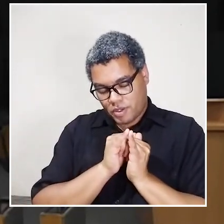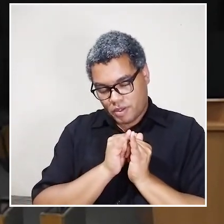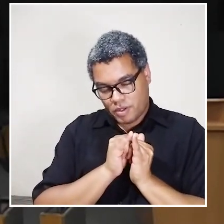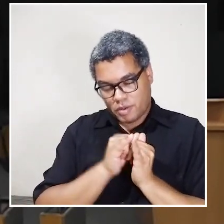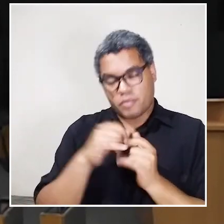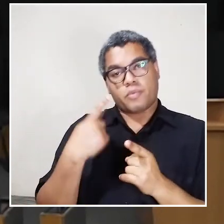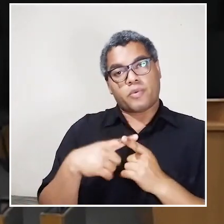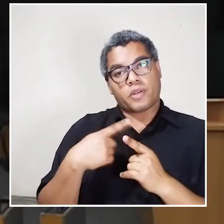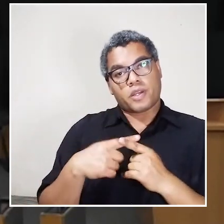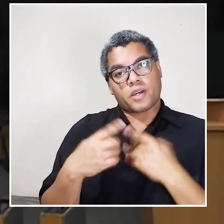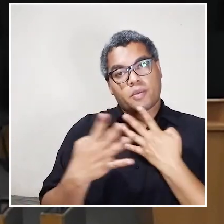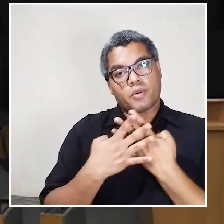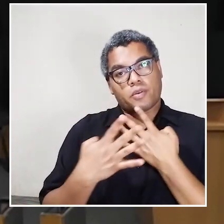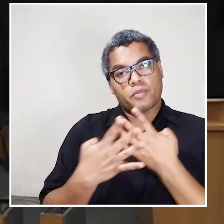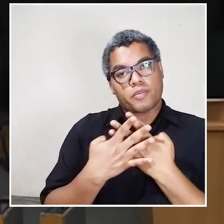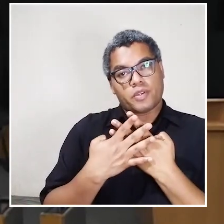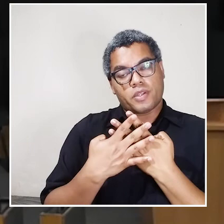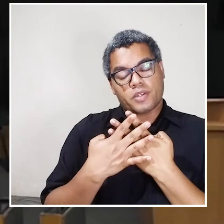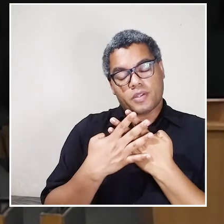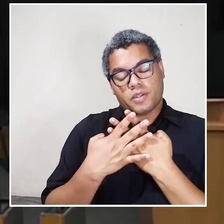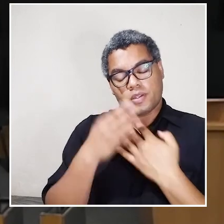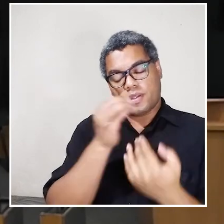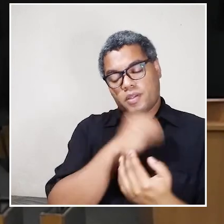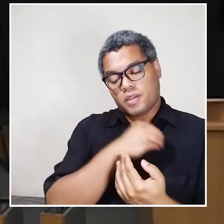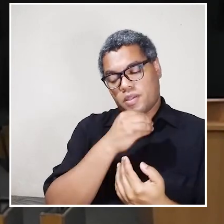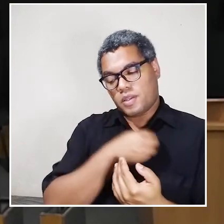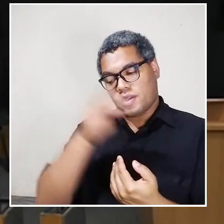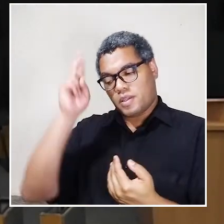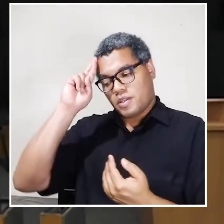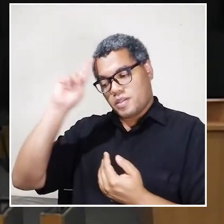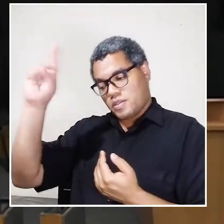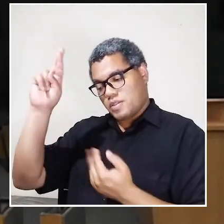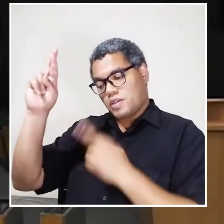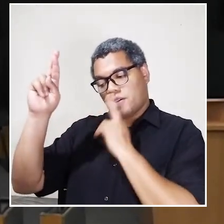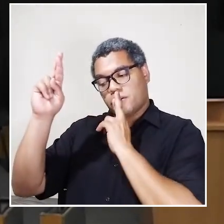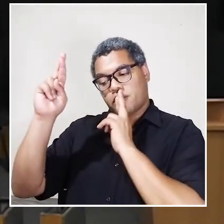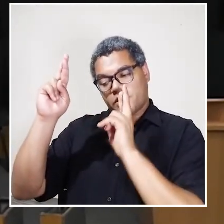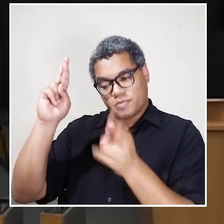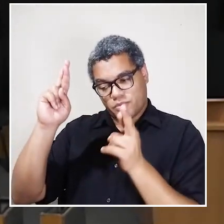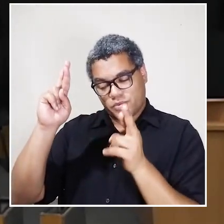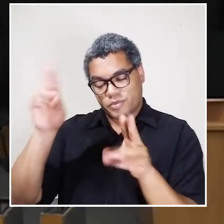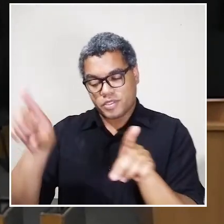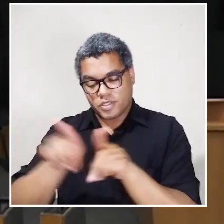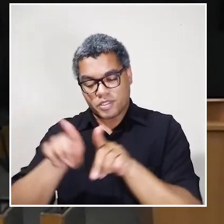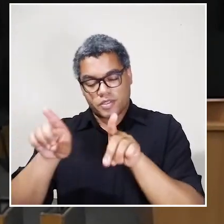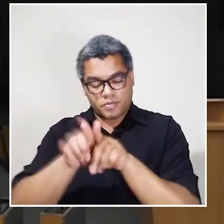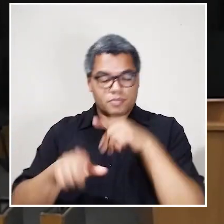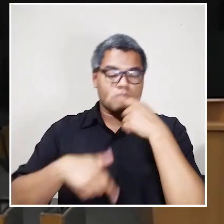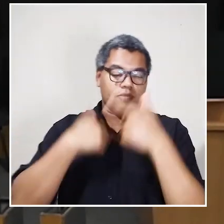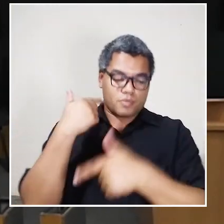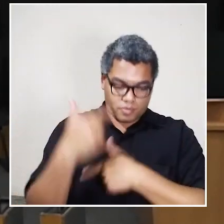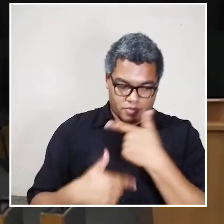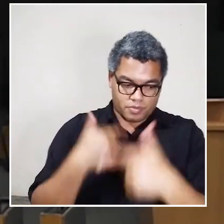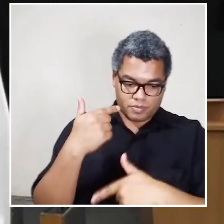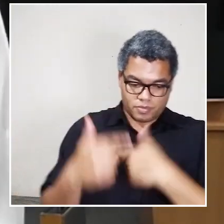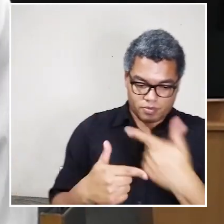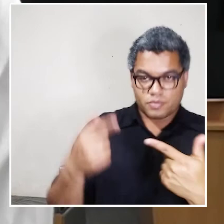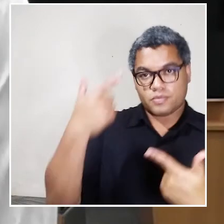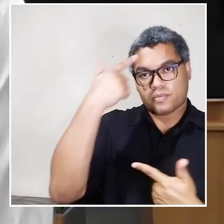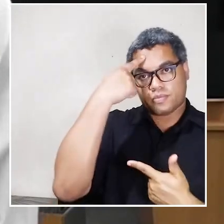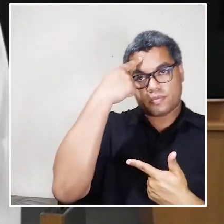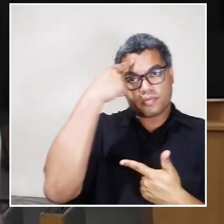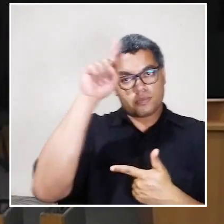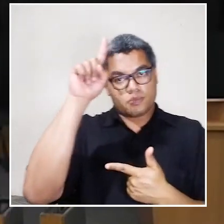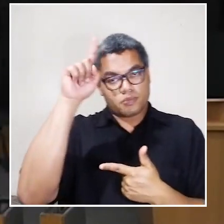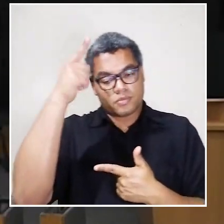confissão, ó Senhor, atende-nos e age. A reinvenção da vida